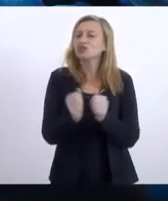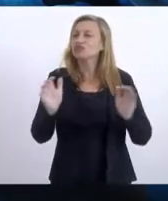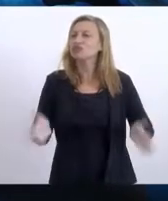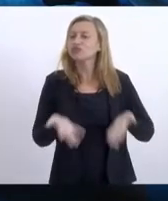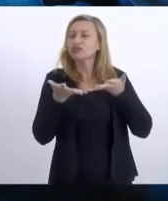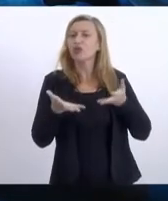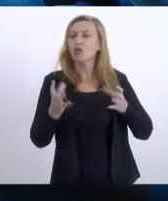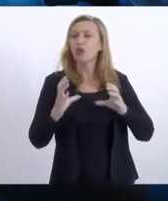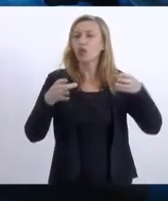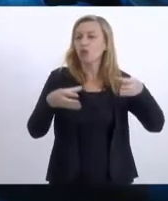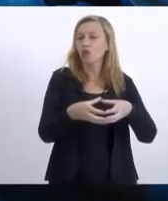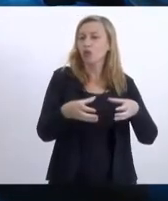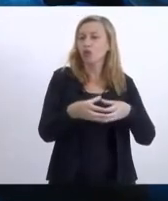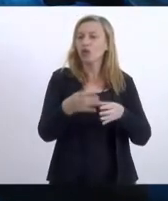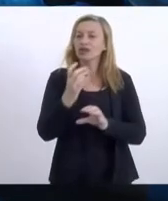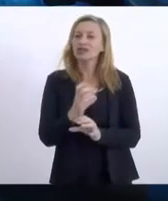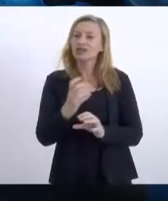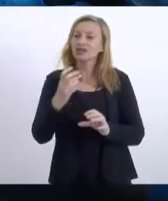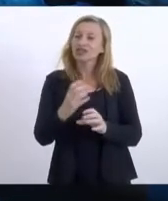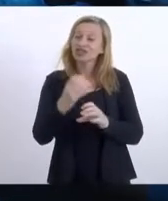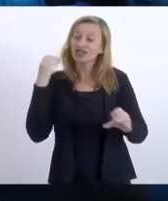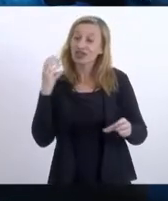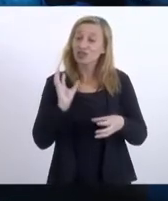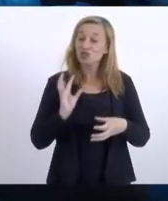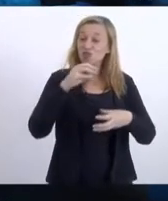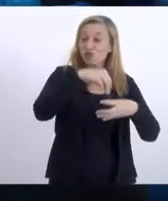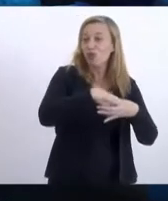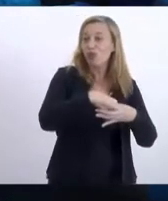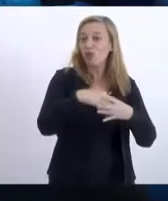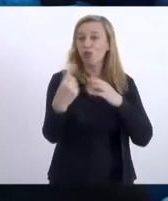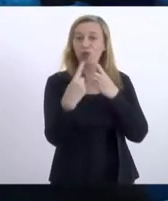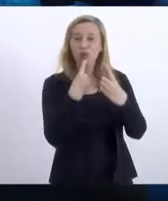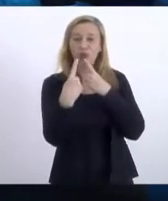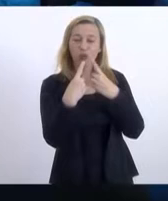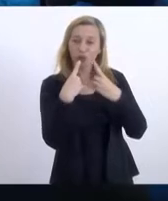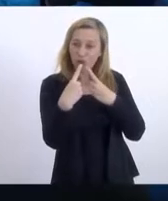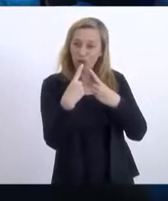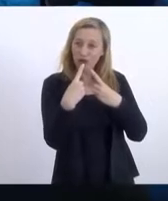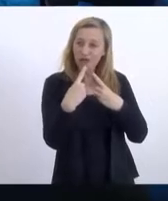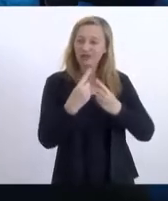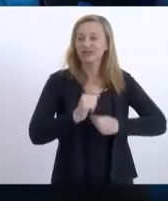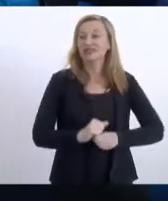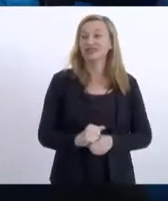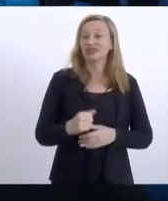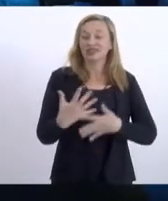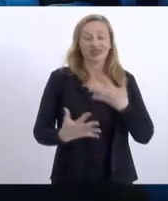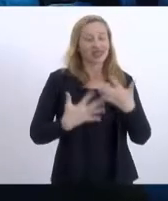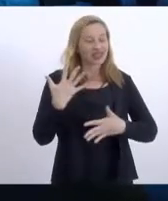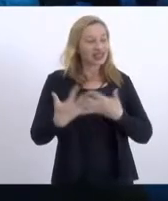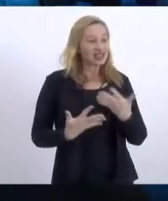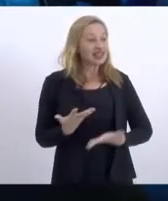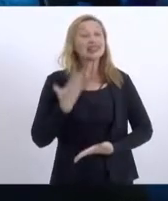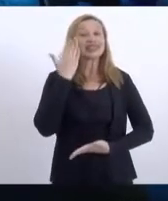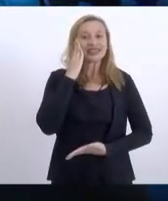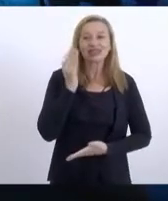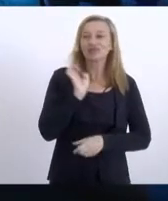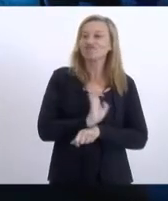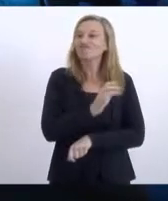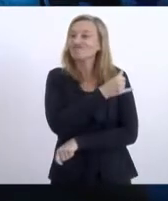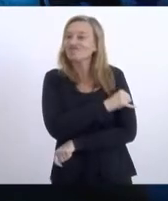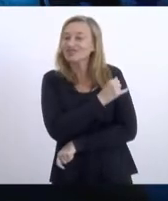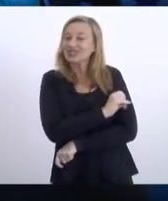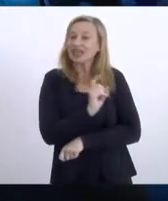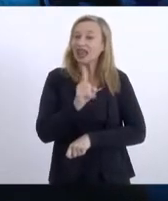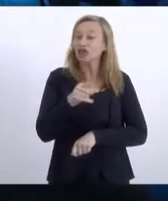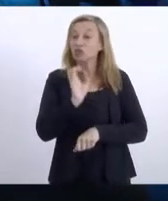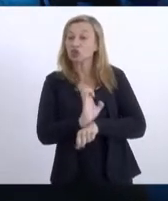de Engenharia se insere nessa discussão com bastante afinco. Entendemos que o Estado do Rio de Janeiro é um Estado